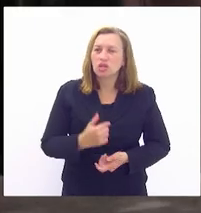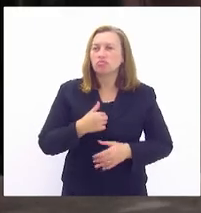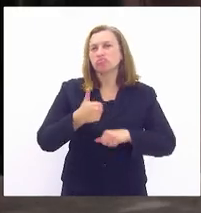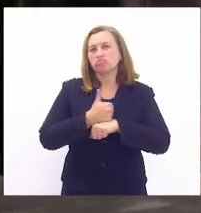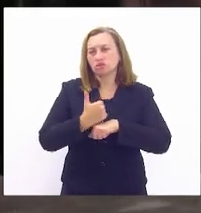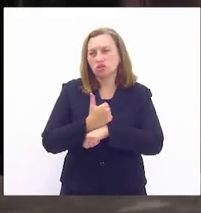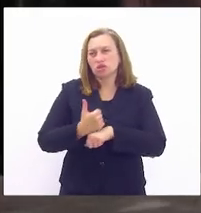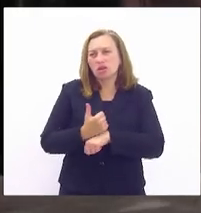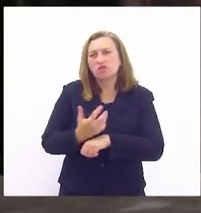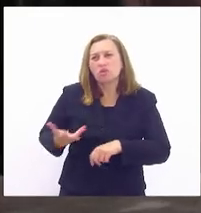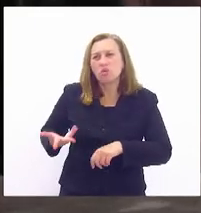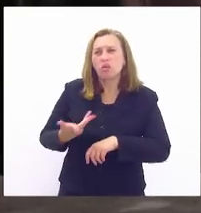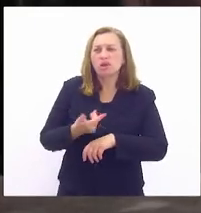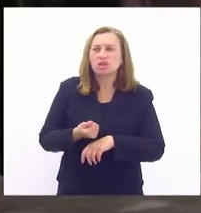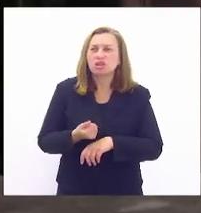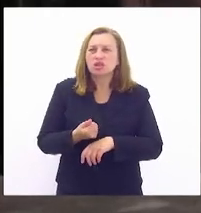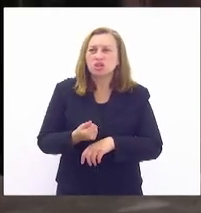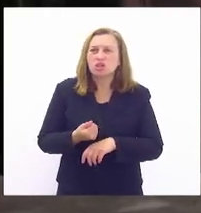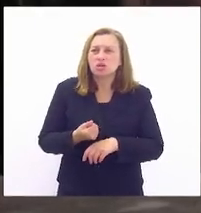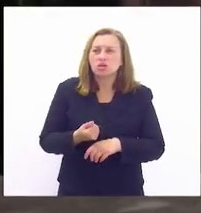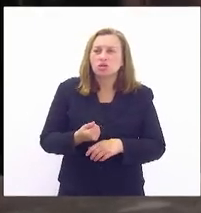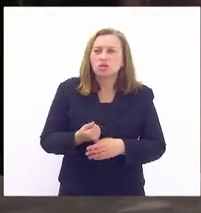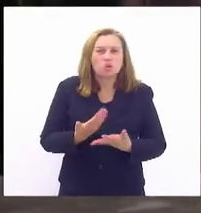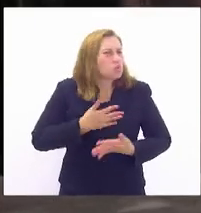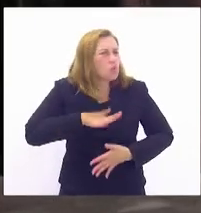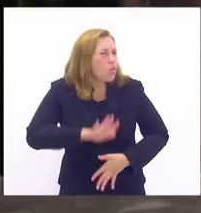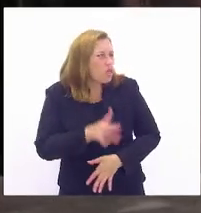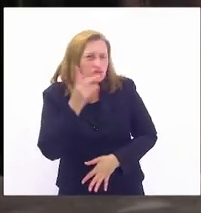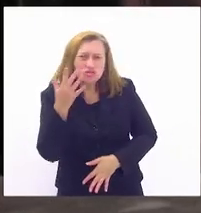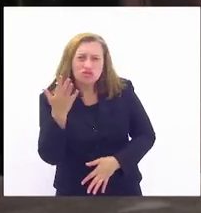de qualidade, eu não gosto de ver